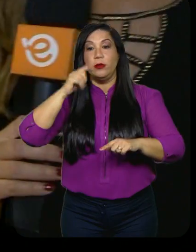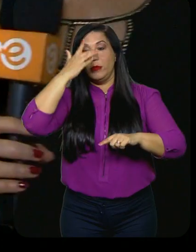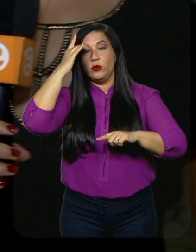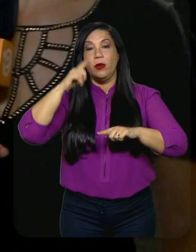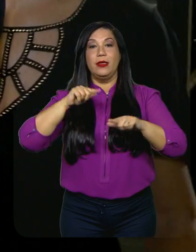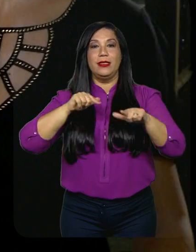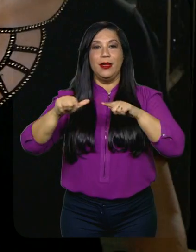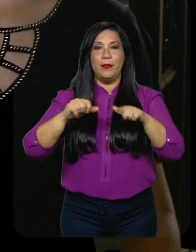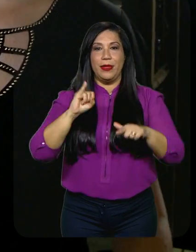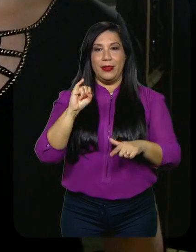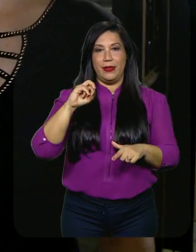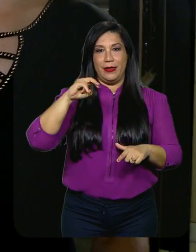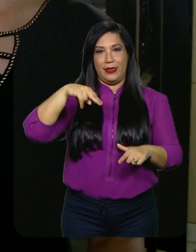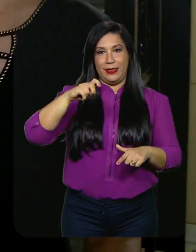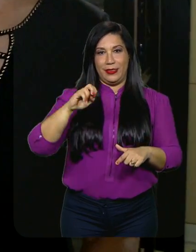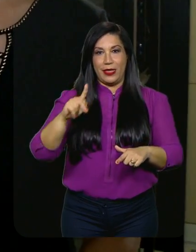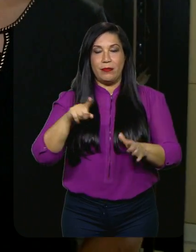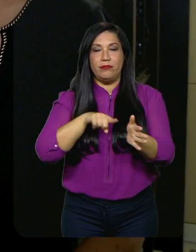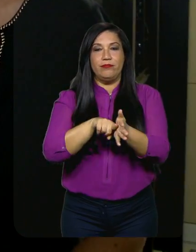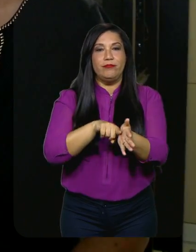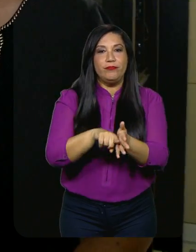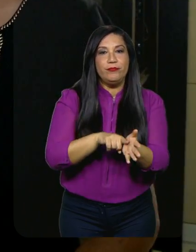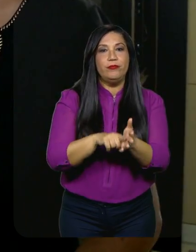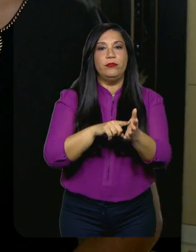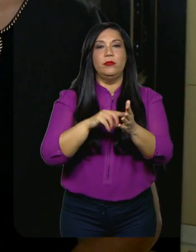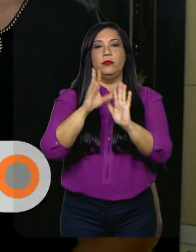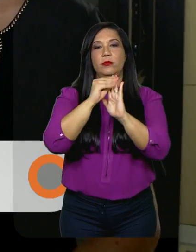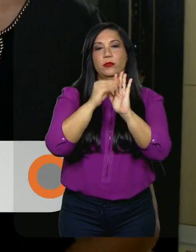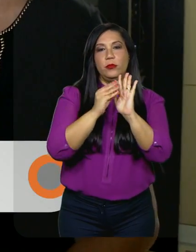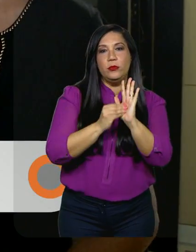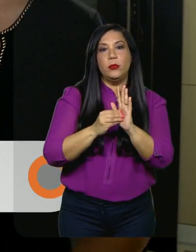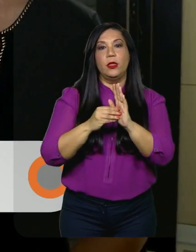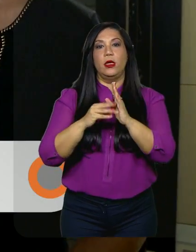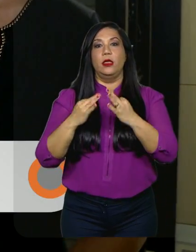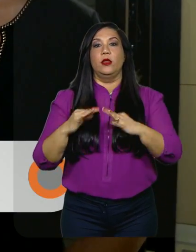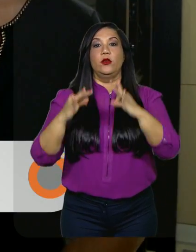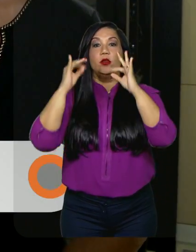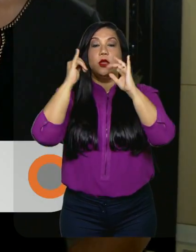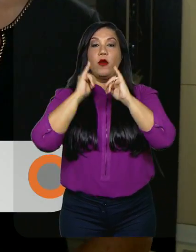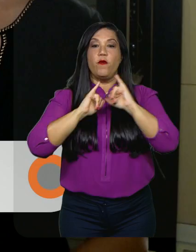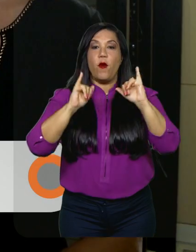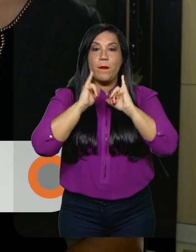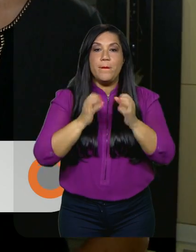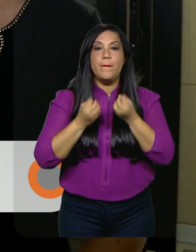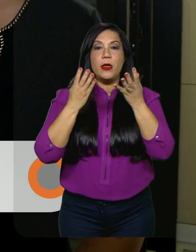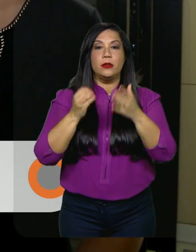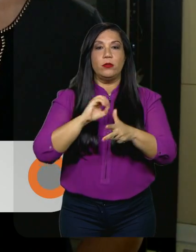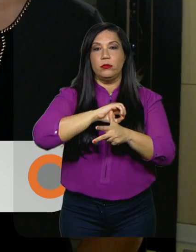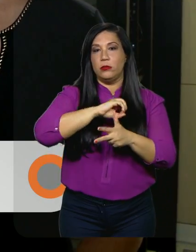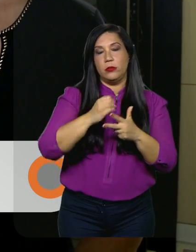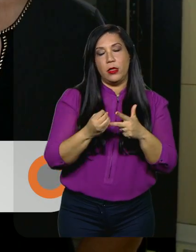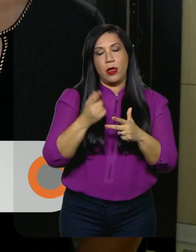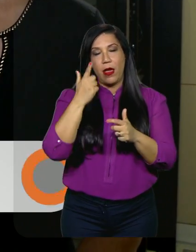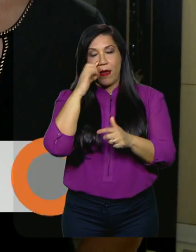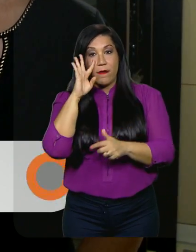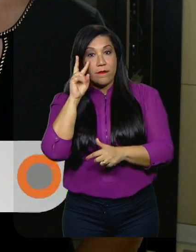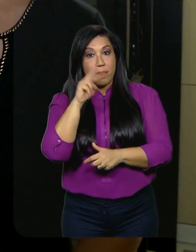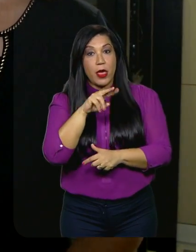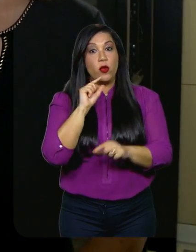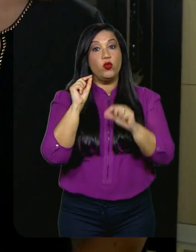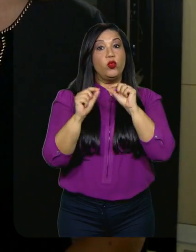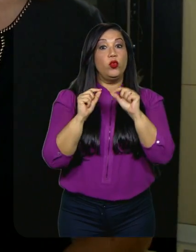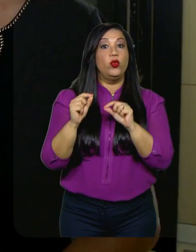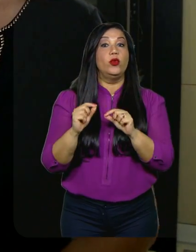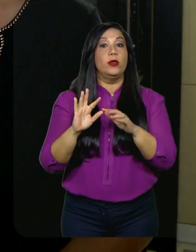operadores do INEP monitoram os dados da tecnologia da informação do Enem e acompanham tudo que é postado nas redes